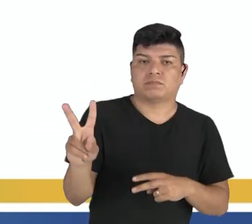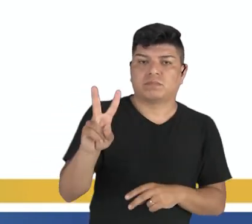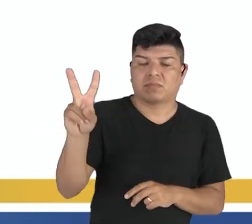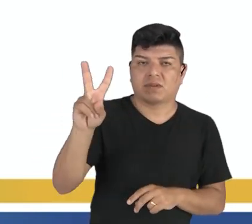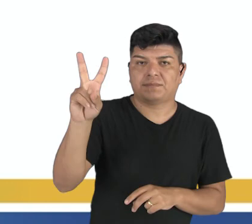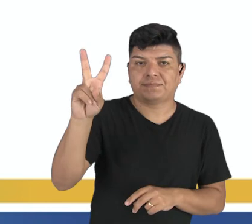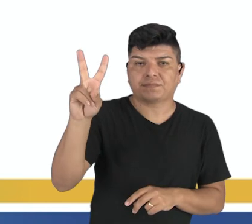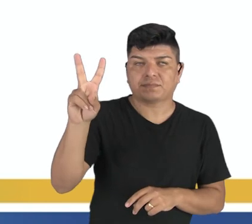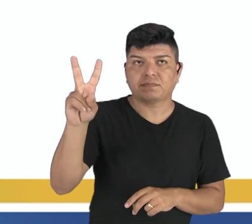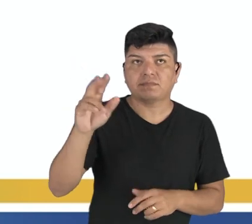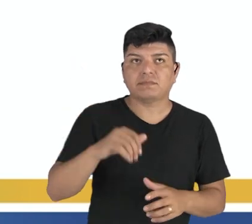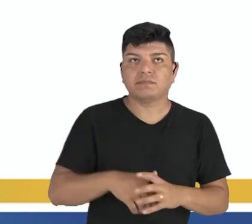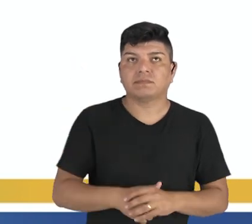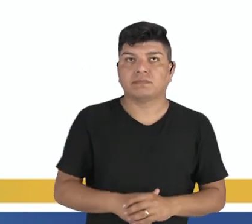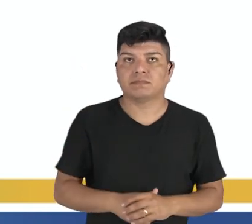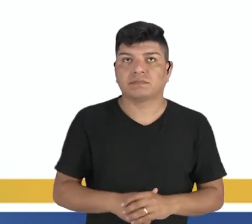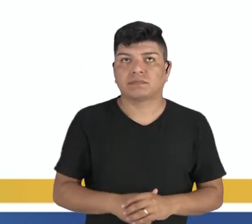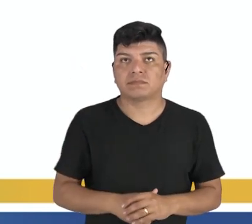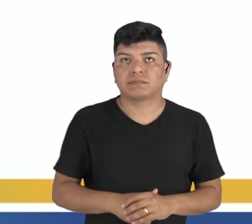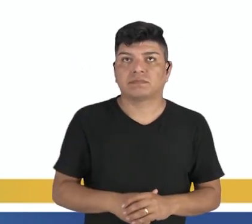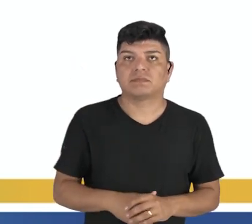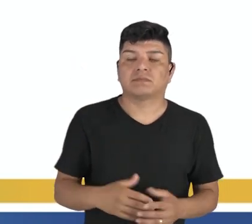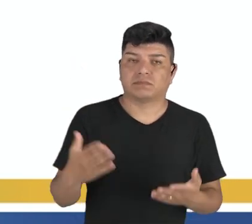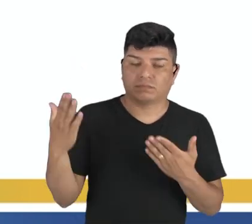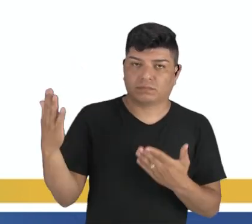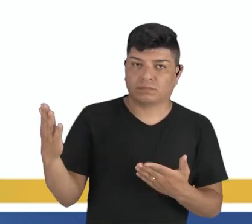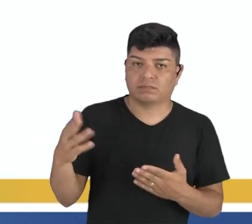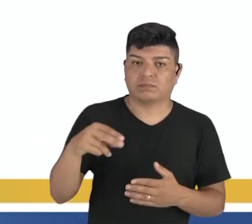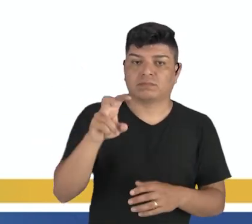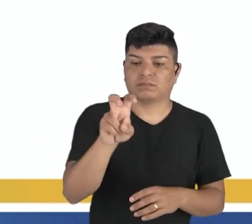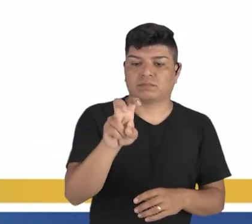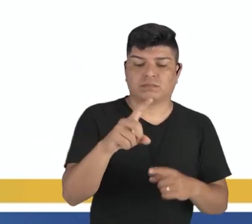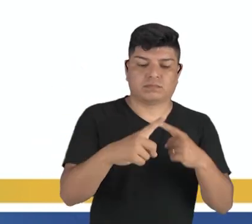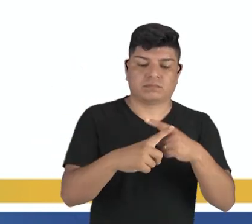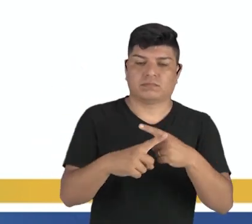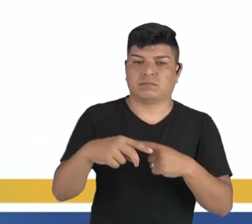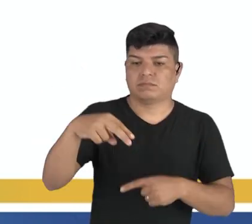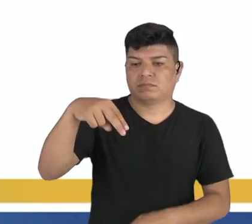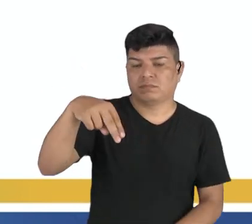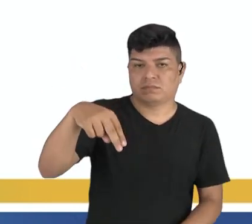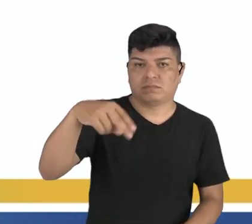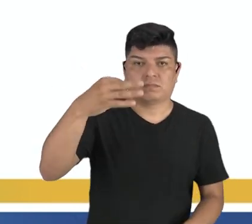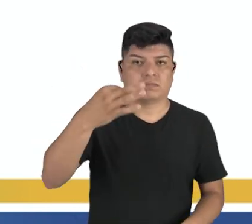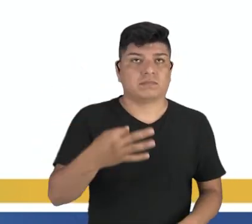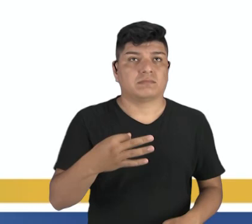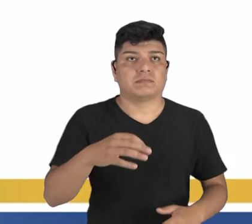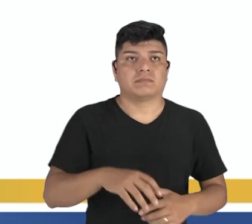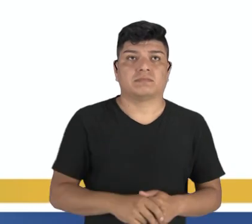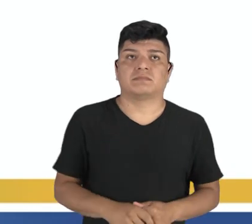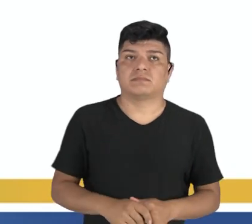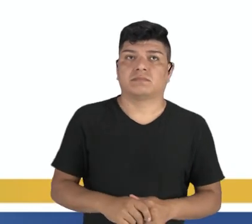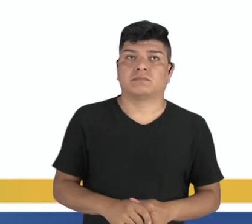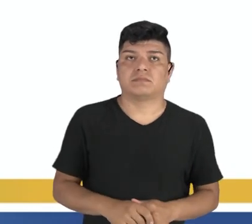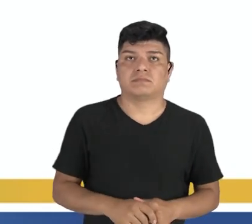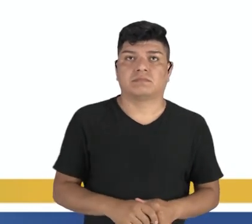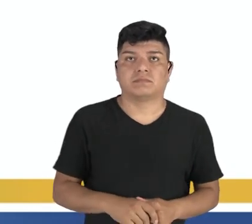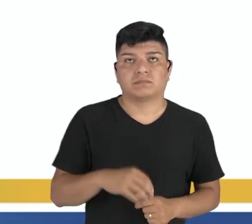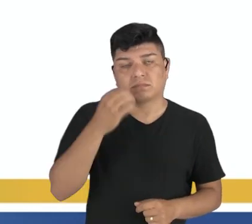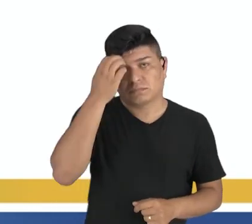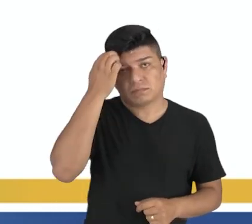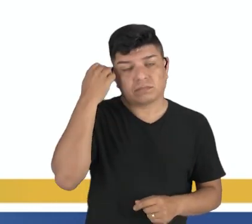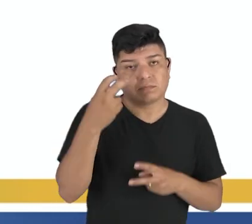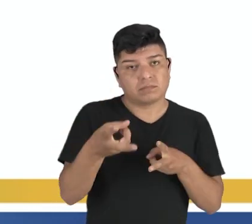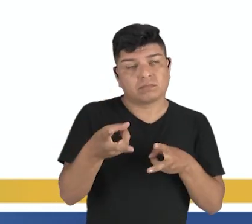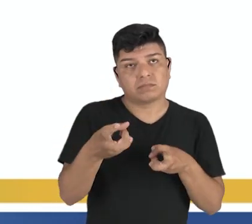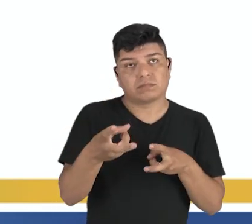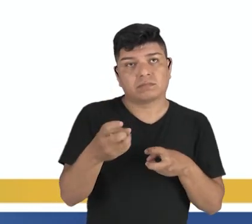valor para o enésimo, ou seja, 5 vezes n, certo? Note que o número